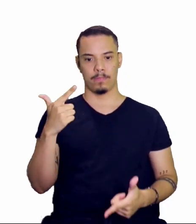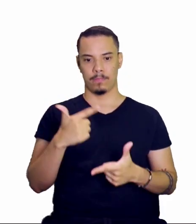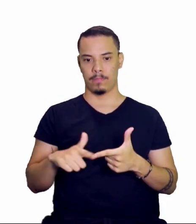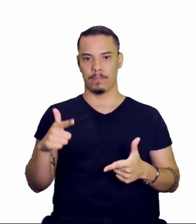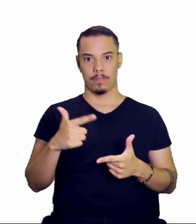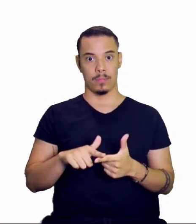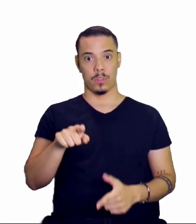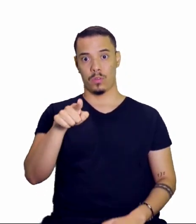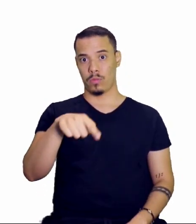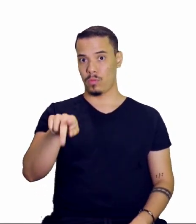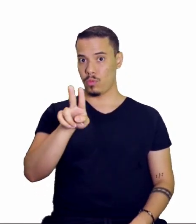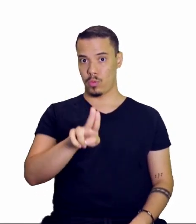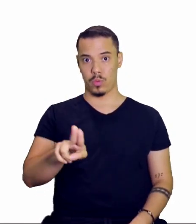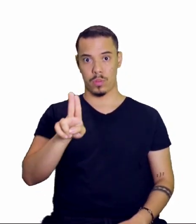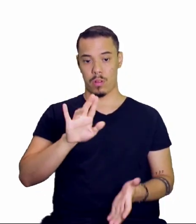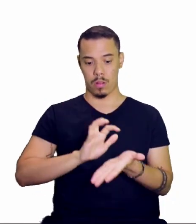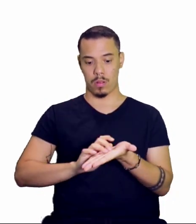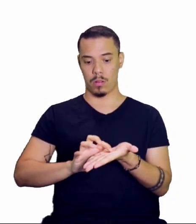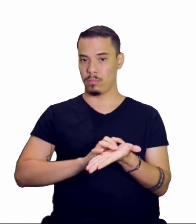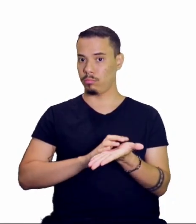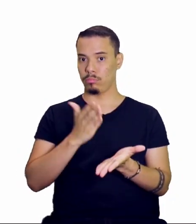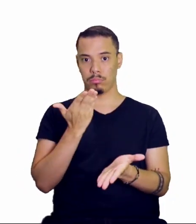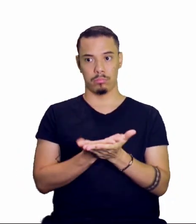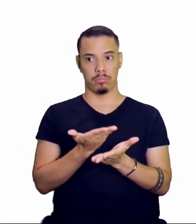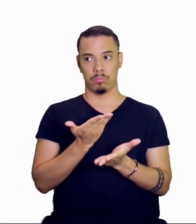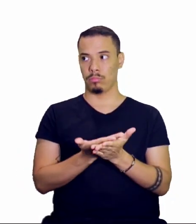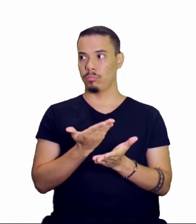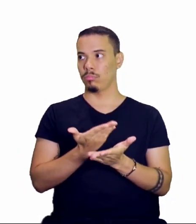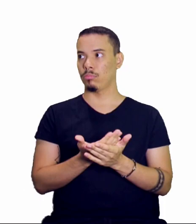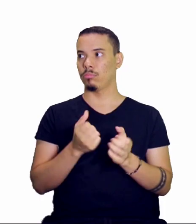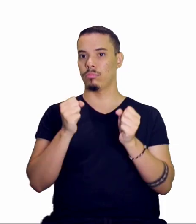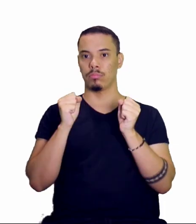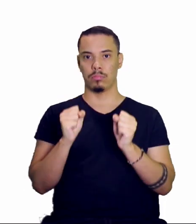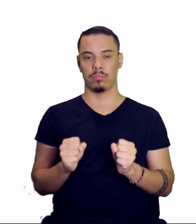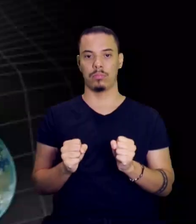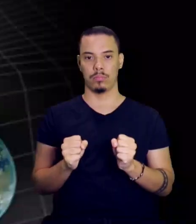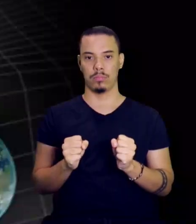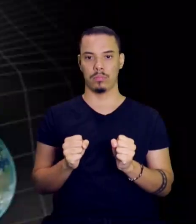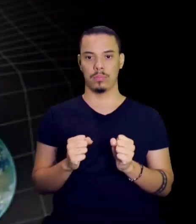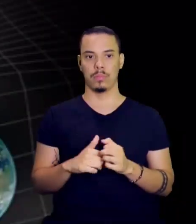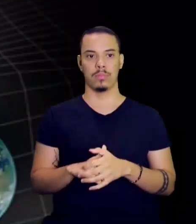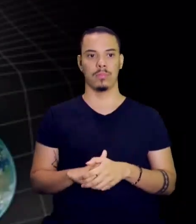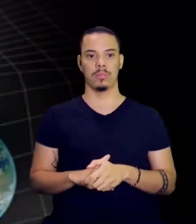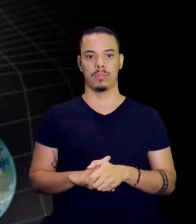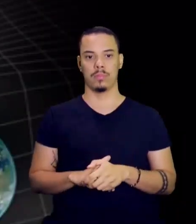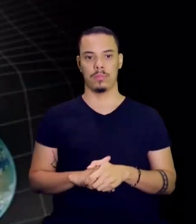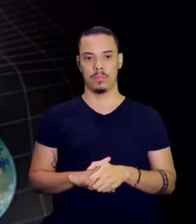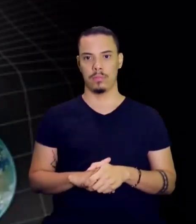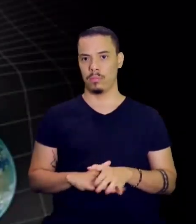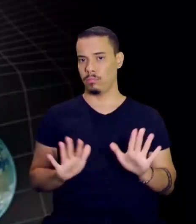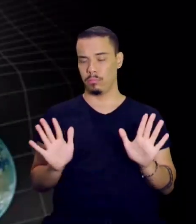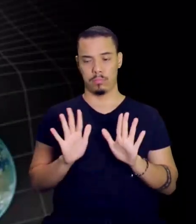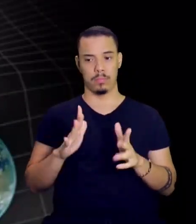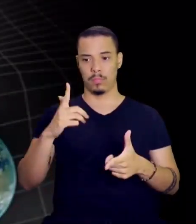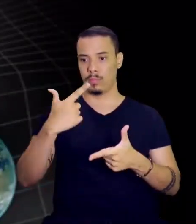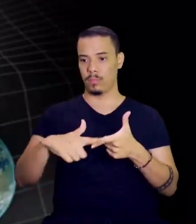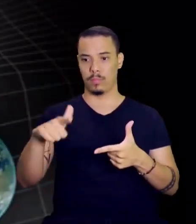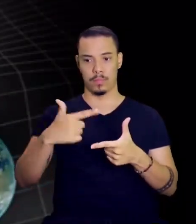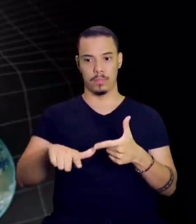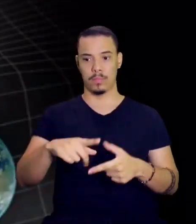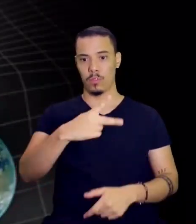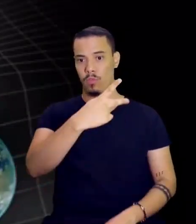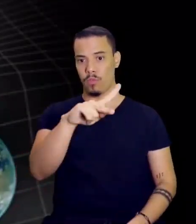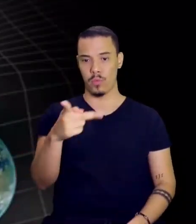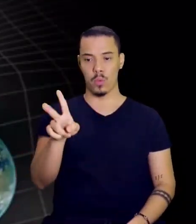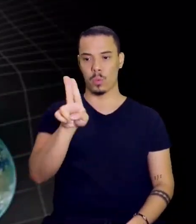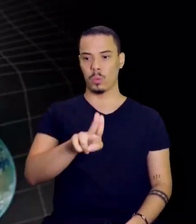utilizarem a calculadora durante as aulas. Pessoal, dá uma olhadinha aqui. Só um pouquinho. Não tem nenhum problema usar a calculadora